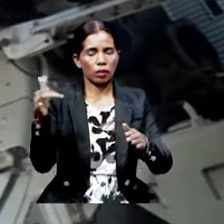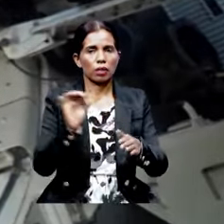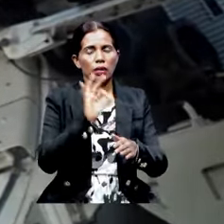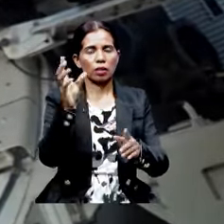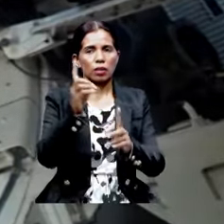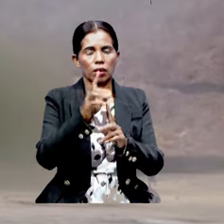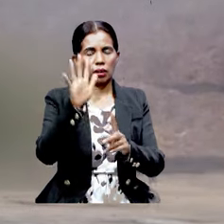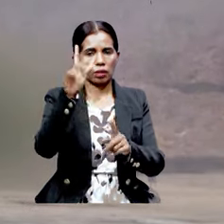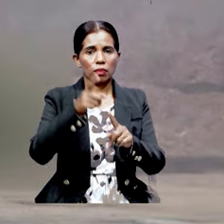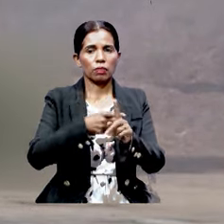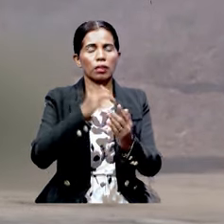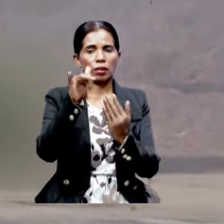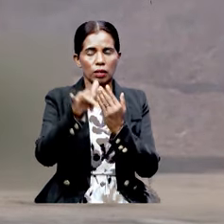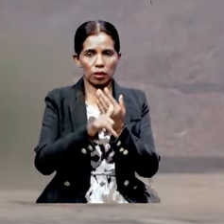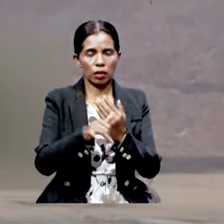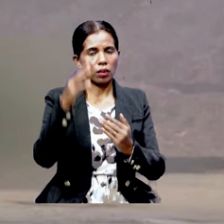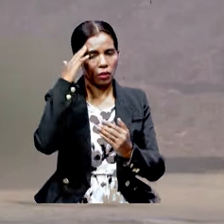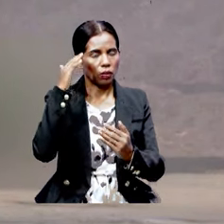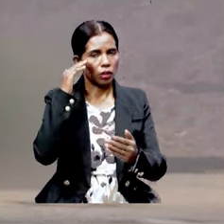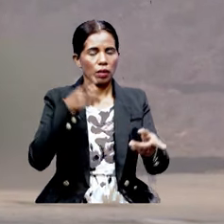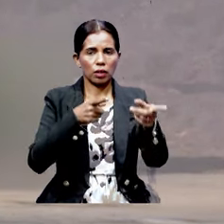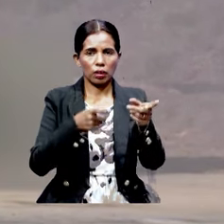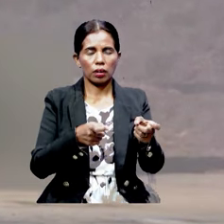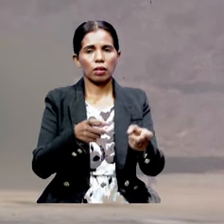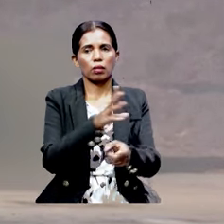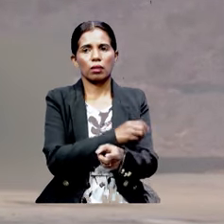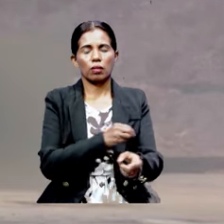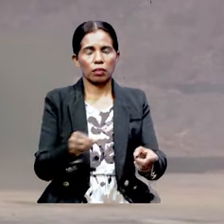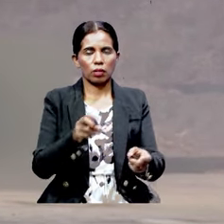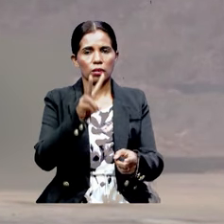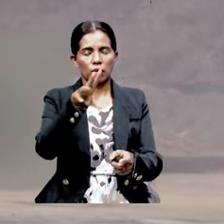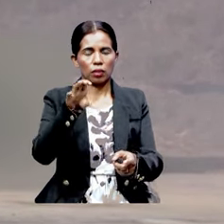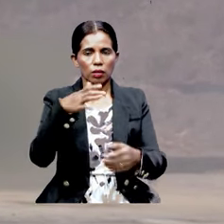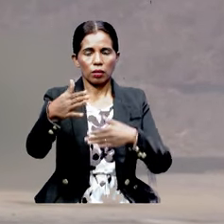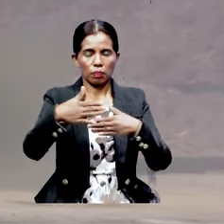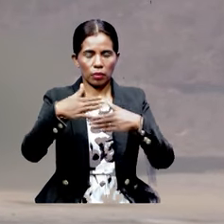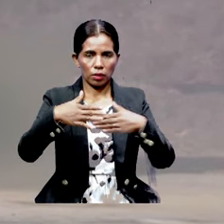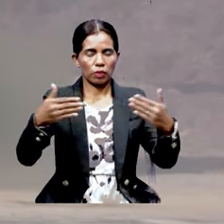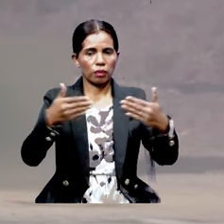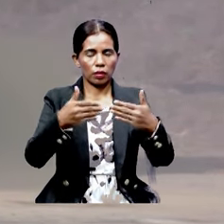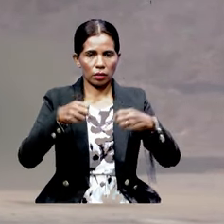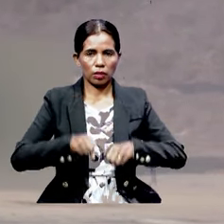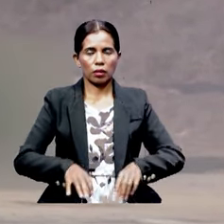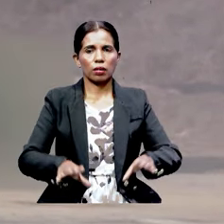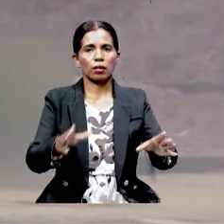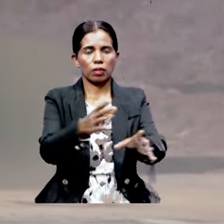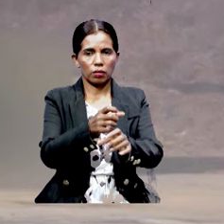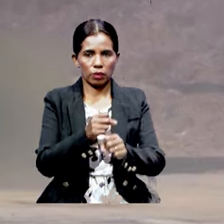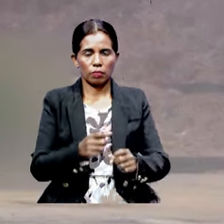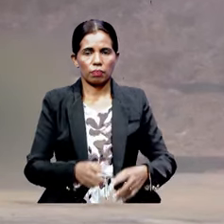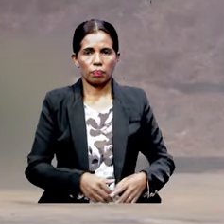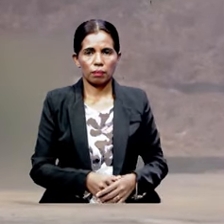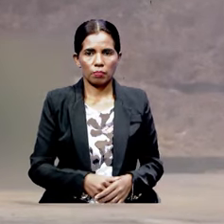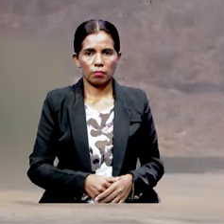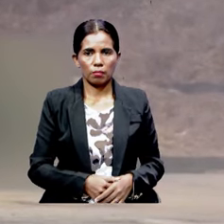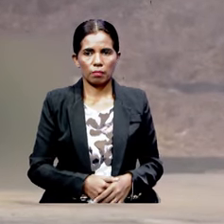Lima Fulanzaneiro a foi em Coreia Norte tiro artilharia atos rua besic fronteira marítima na disputa.